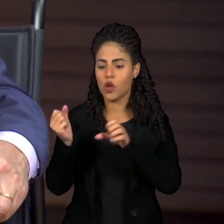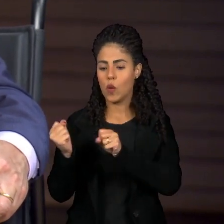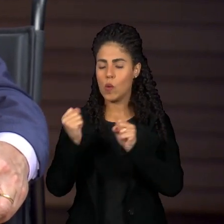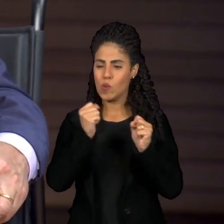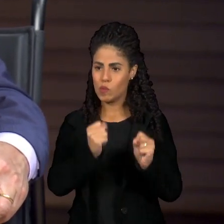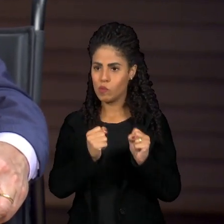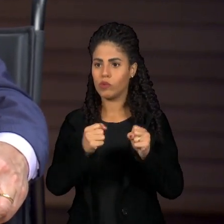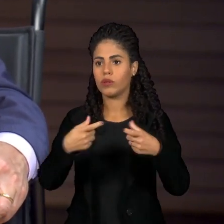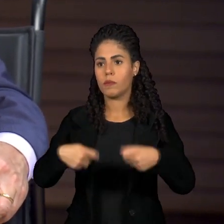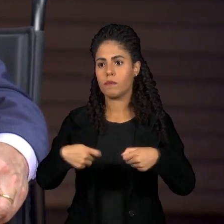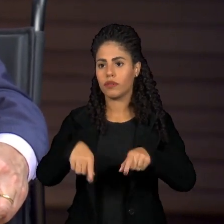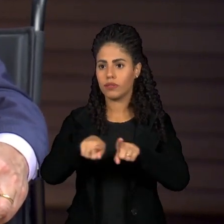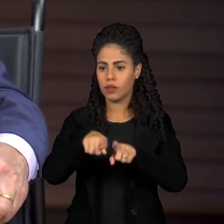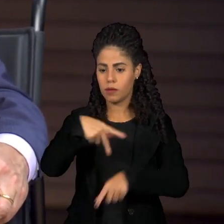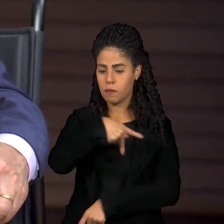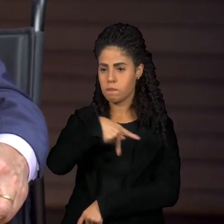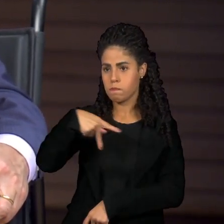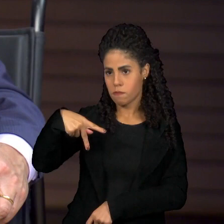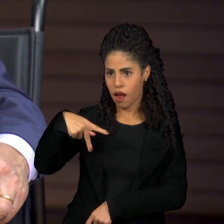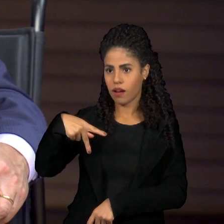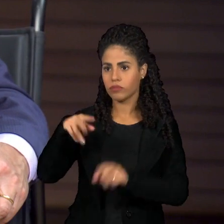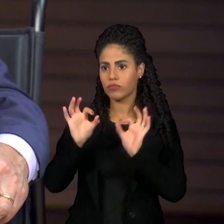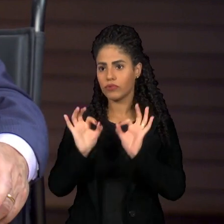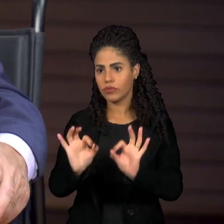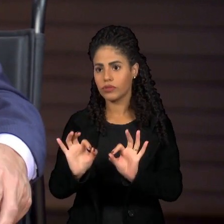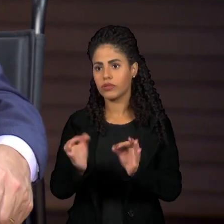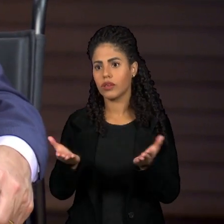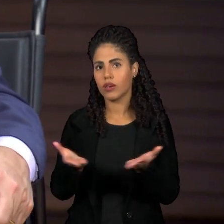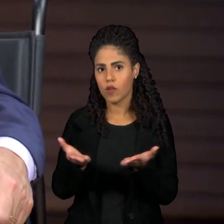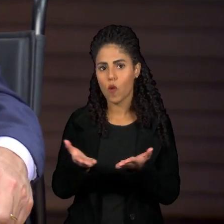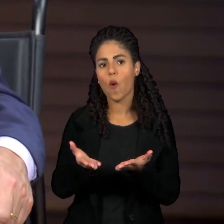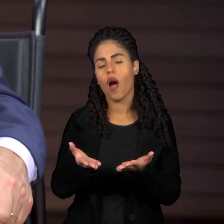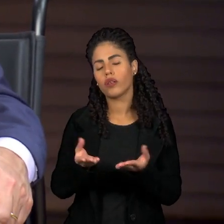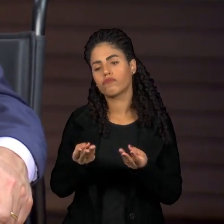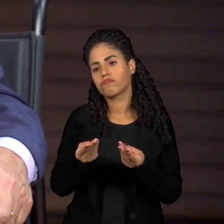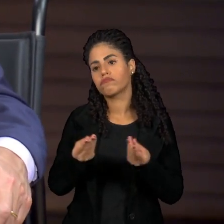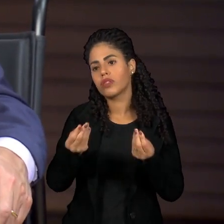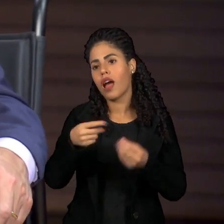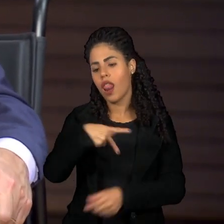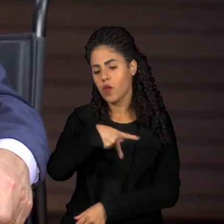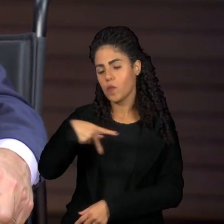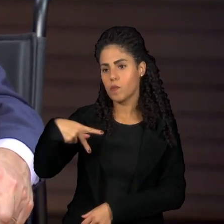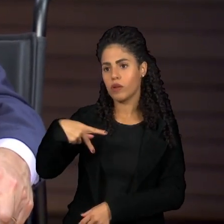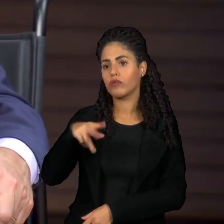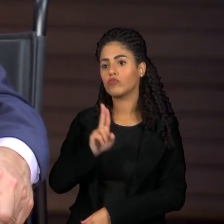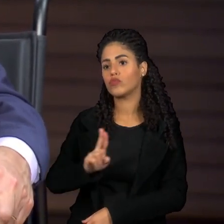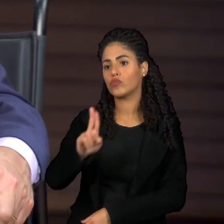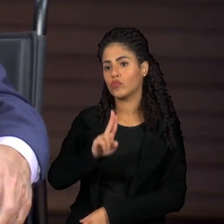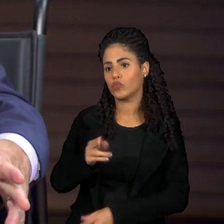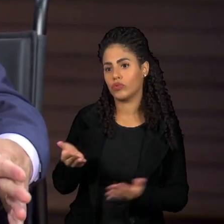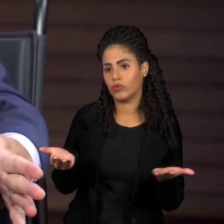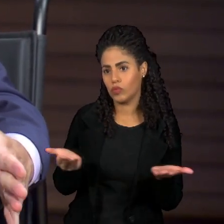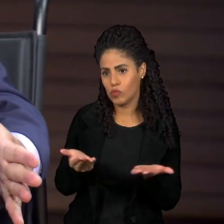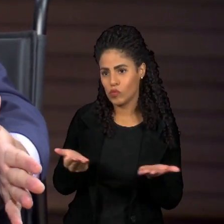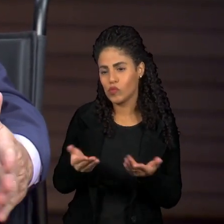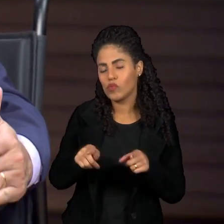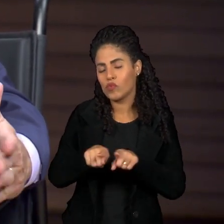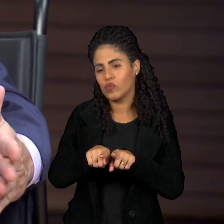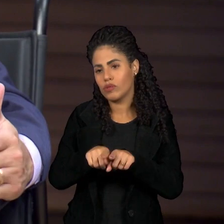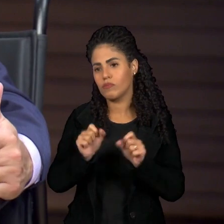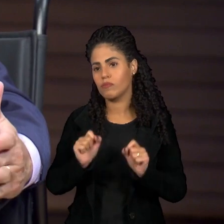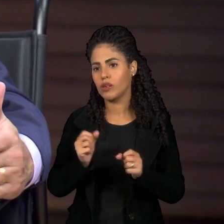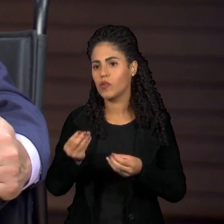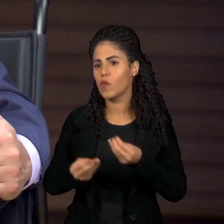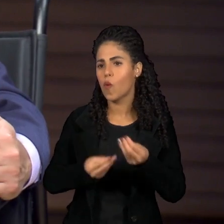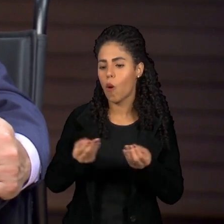do presidencialismo de coalizão, né? Que esse adjetivo que o presidencialismo brasileiro ganhou e que, no fundo, é